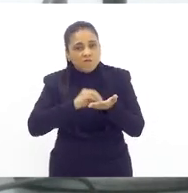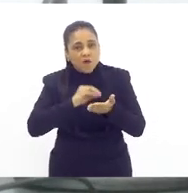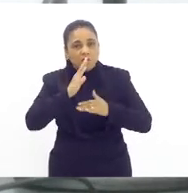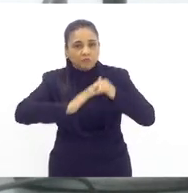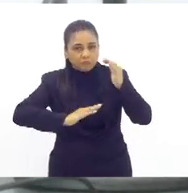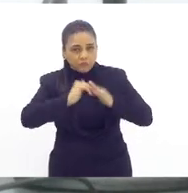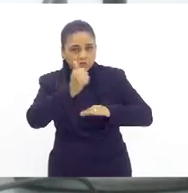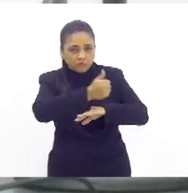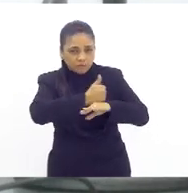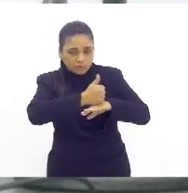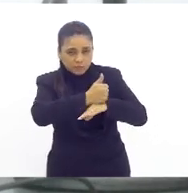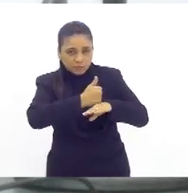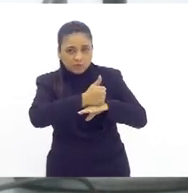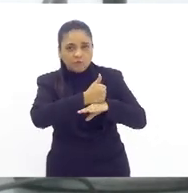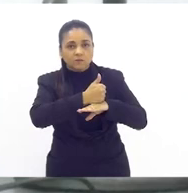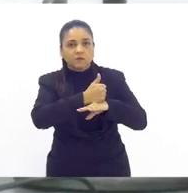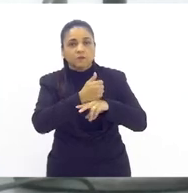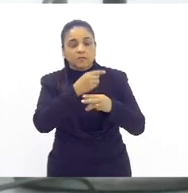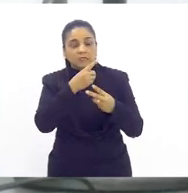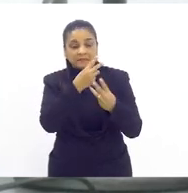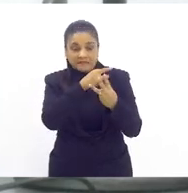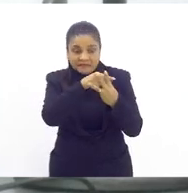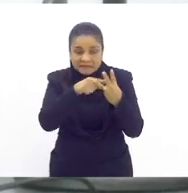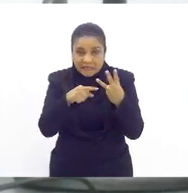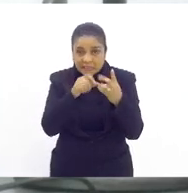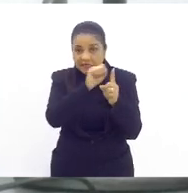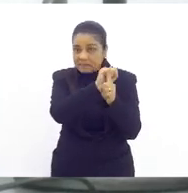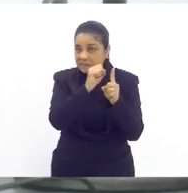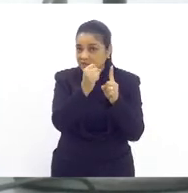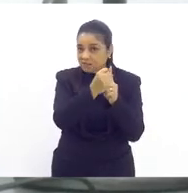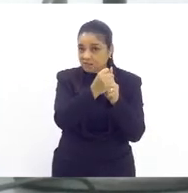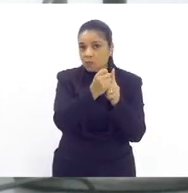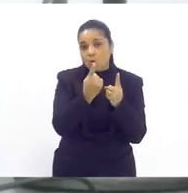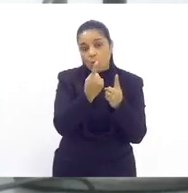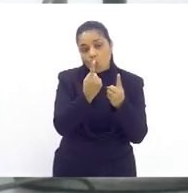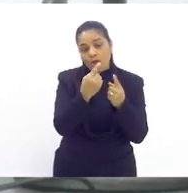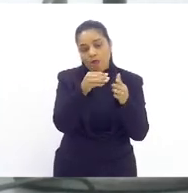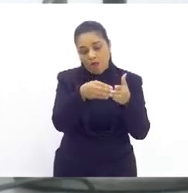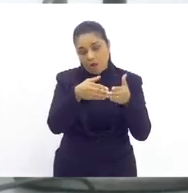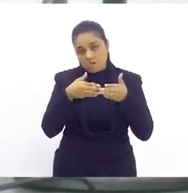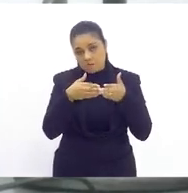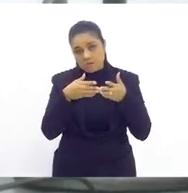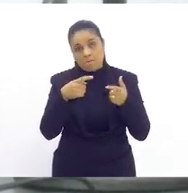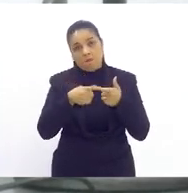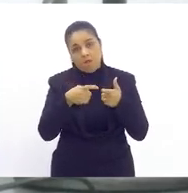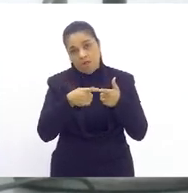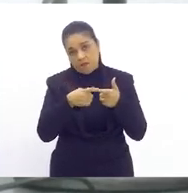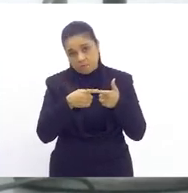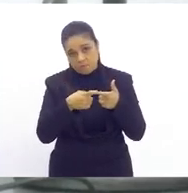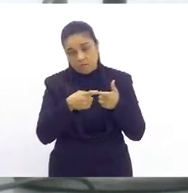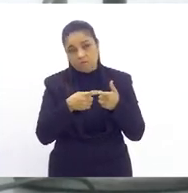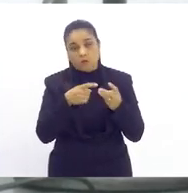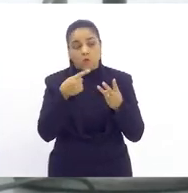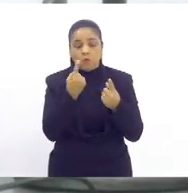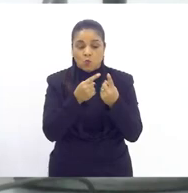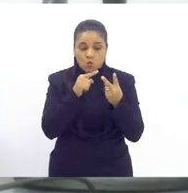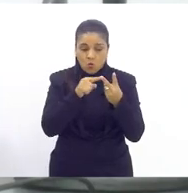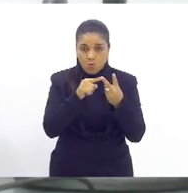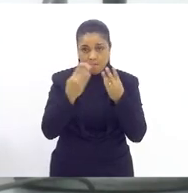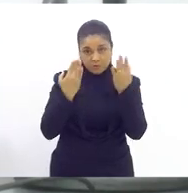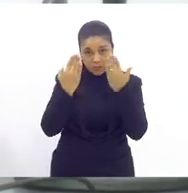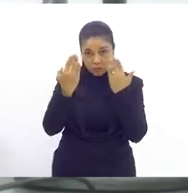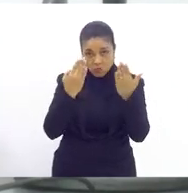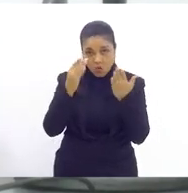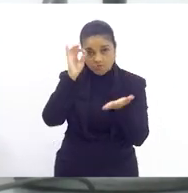atualmente eles têm três assistentes sociais um licença médica sem previsão de alta Uma psicóloga efetiva que já